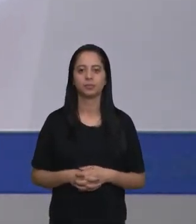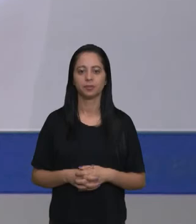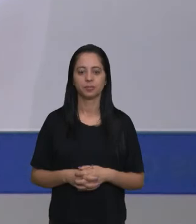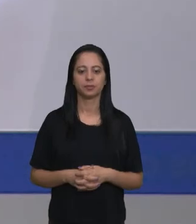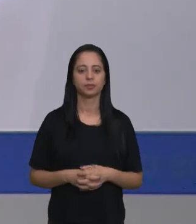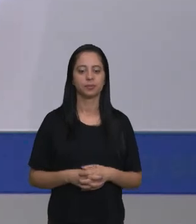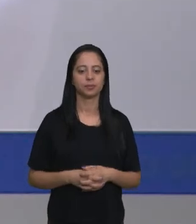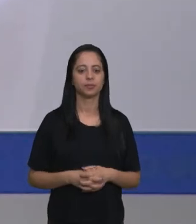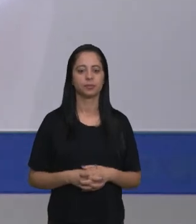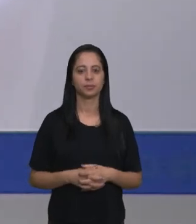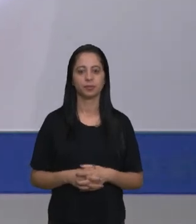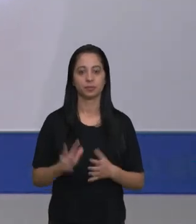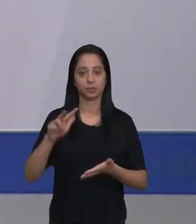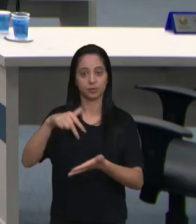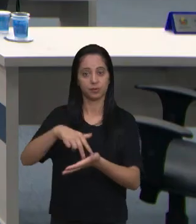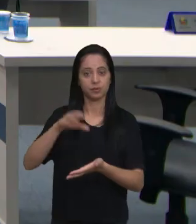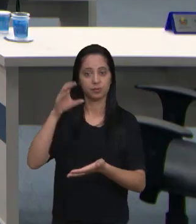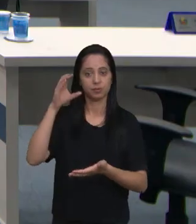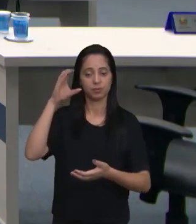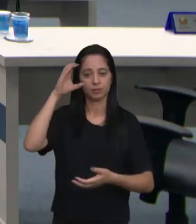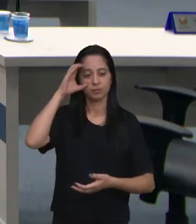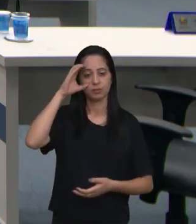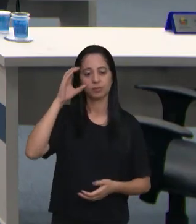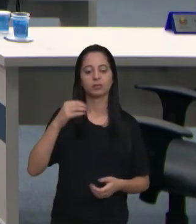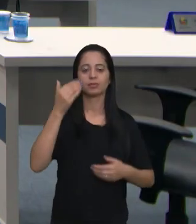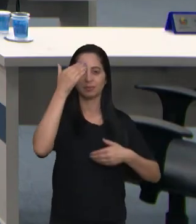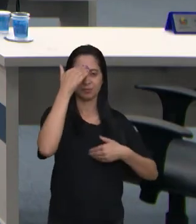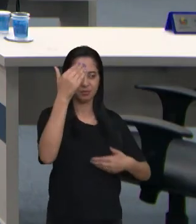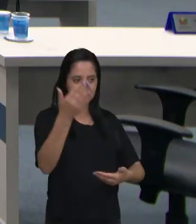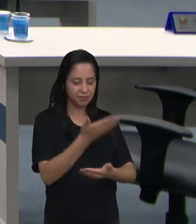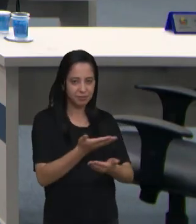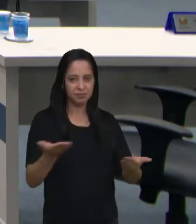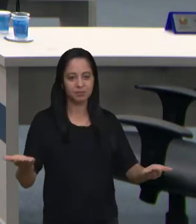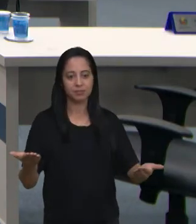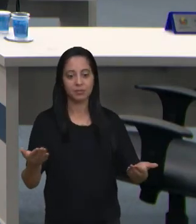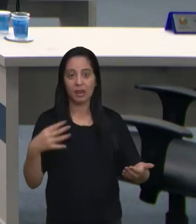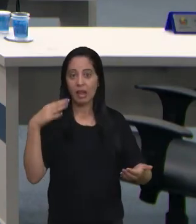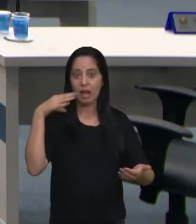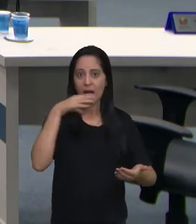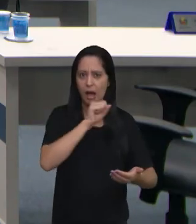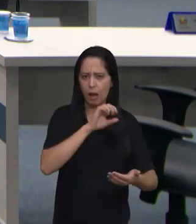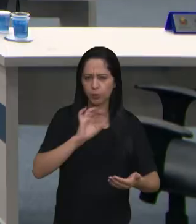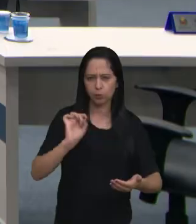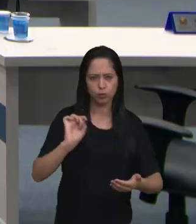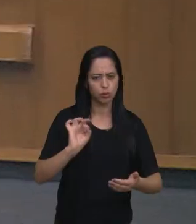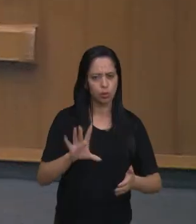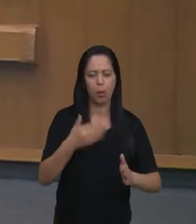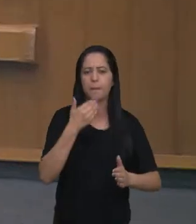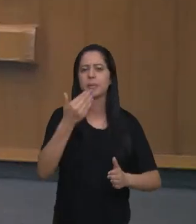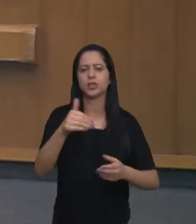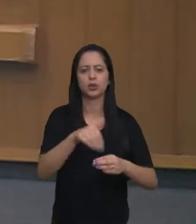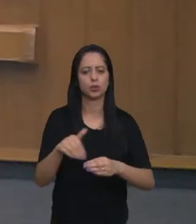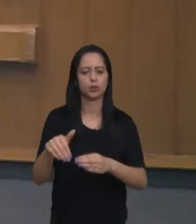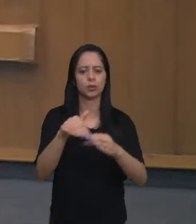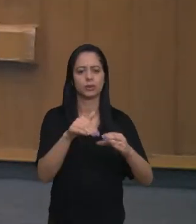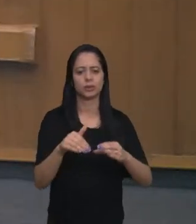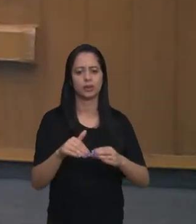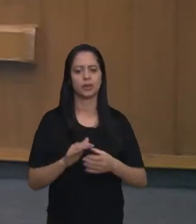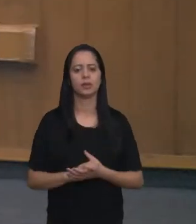o vereador Dr. Elton. Obrigado, senhor presidente. Um rápido encaminhamento de votação. Eu